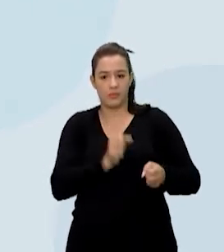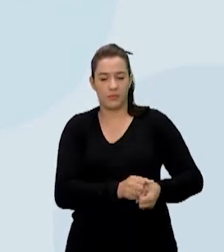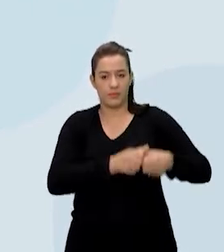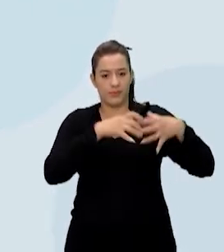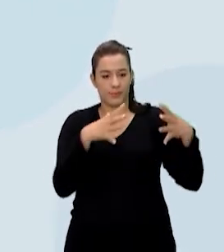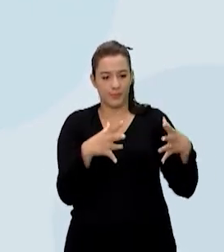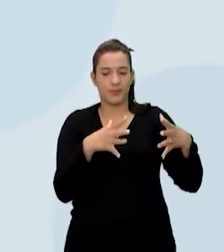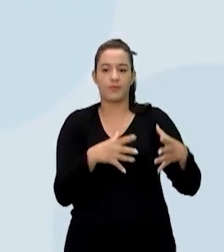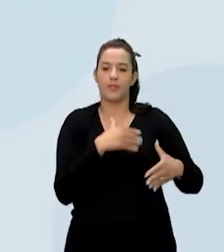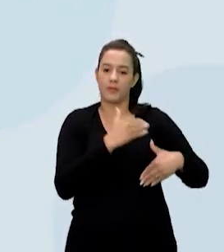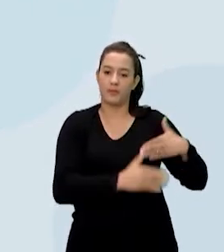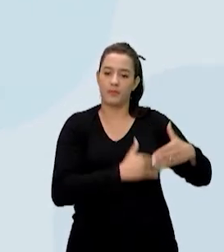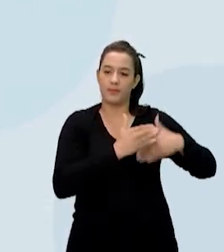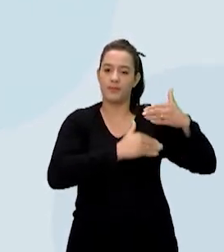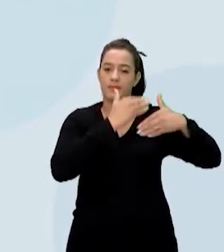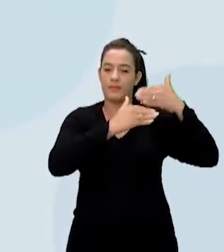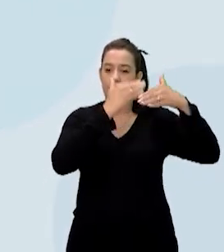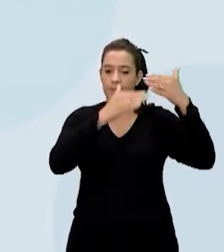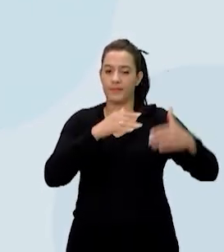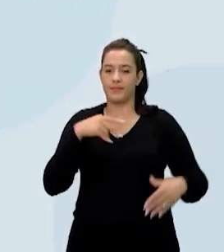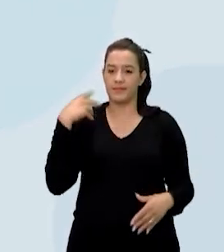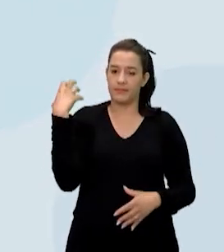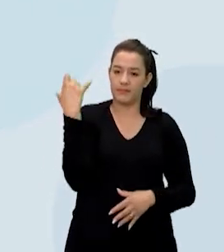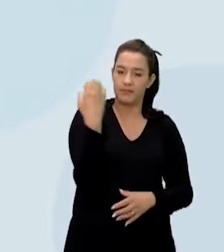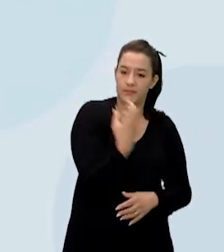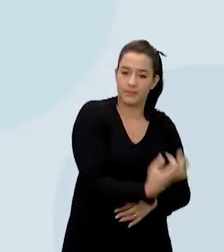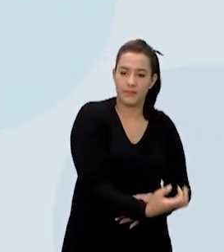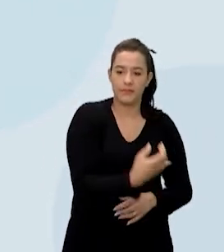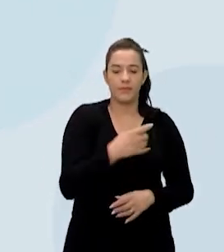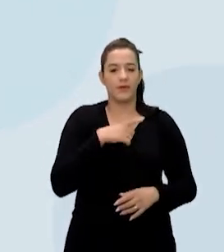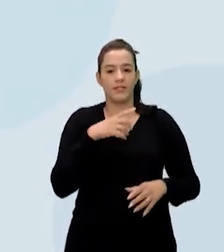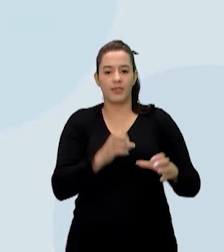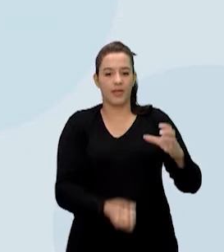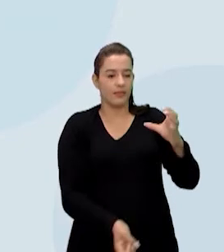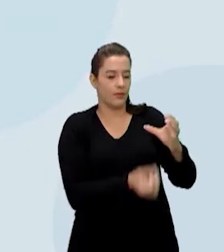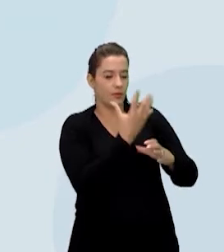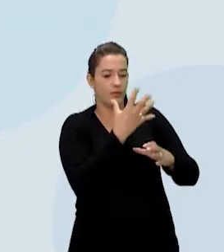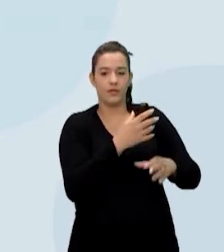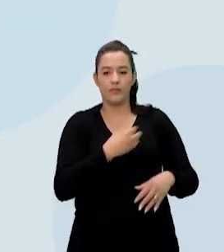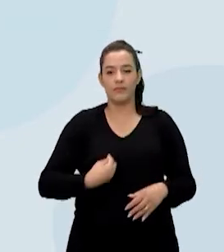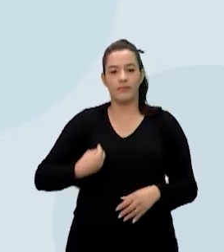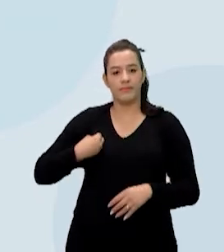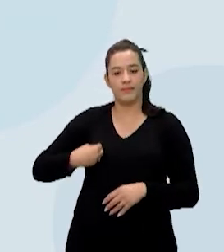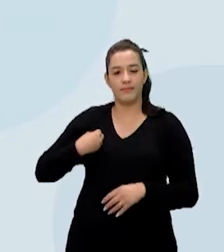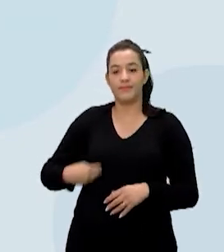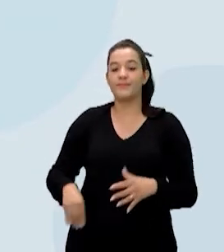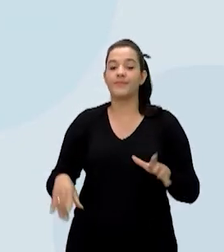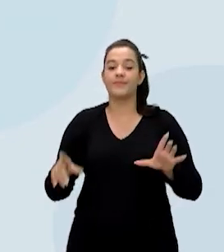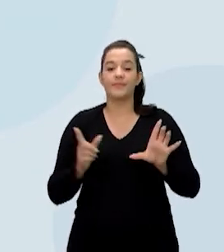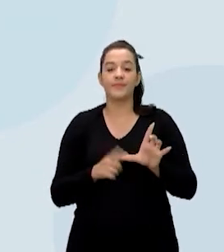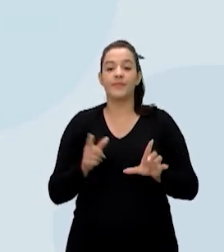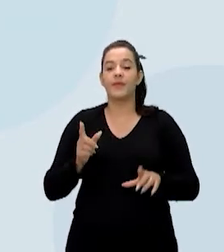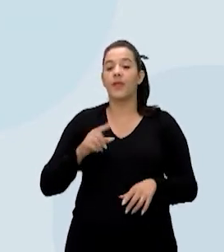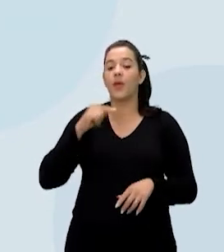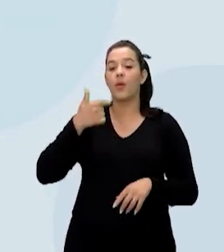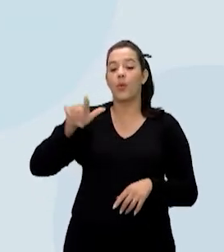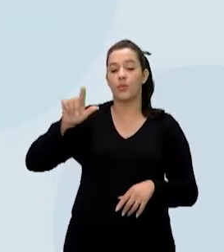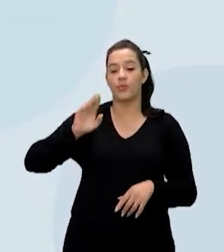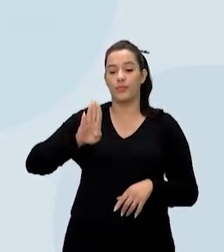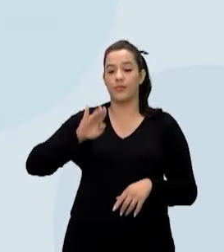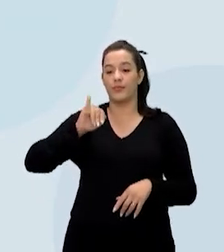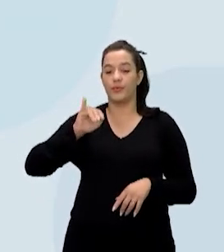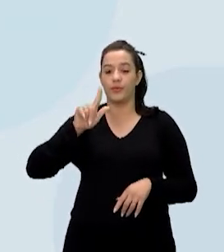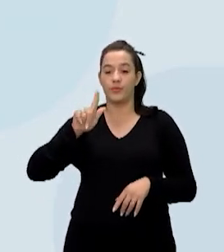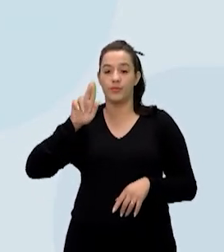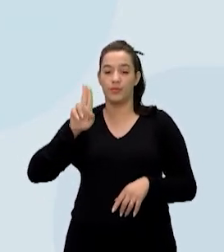teriam avançado na Terra, caído aqui na Terra, e aí sim o surgimento da vida. A teoria da biogênese, ou